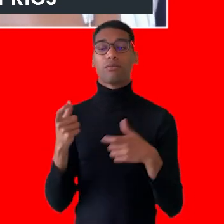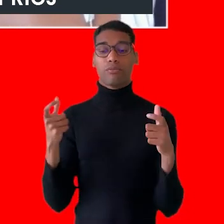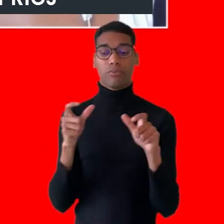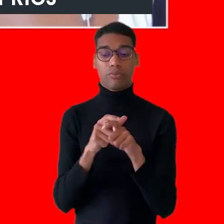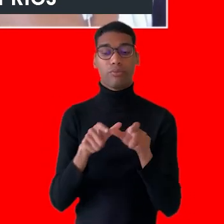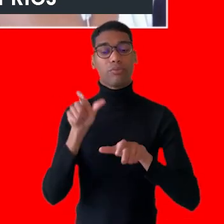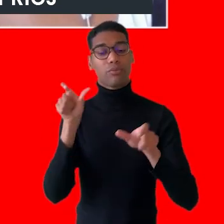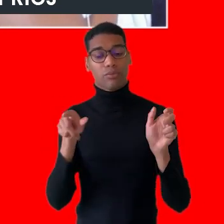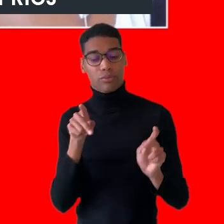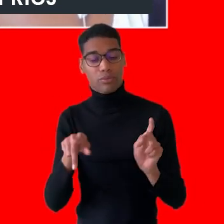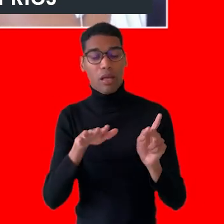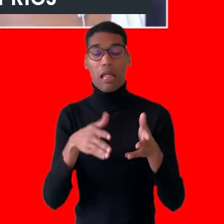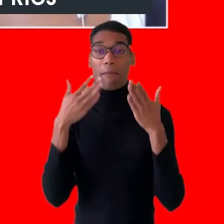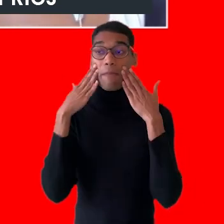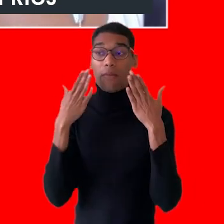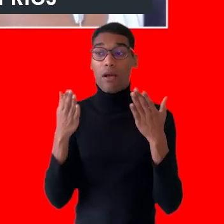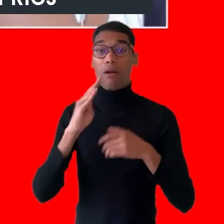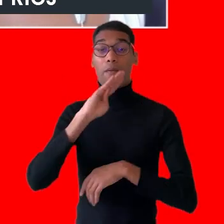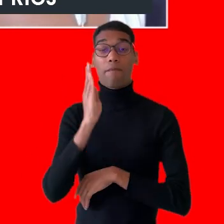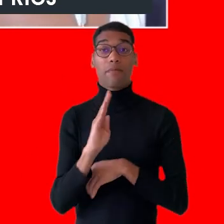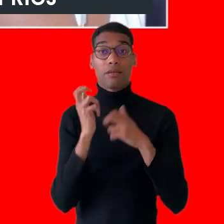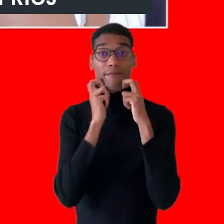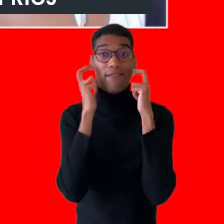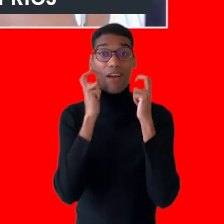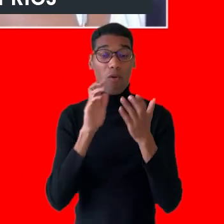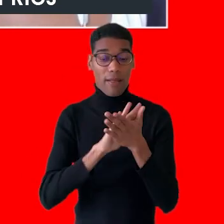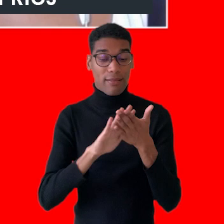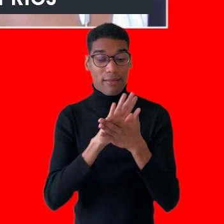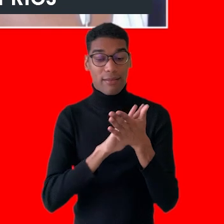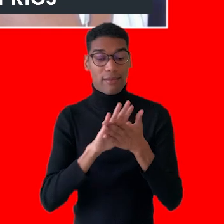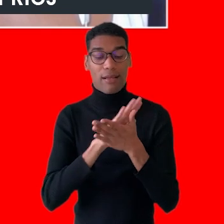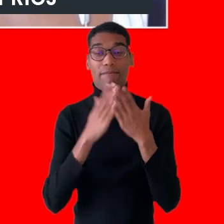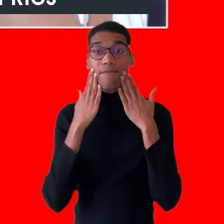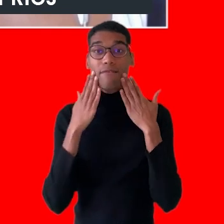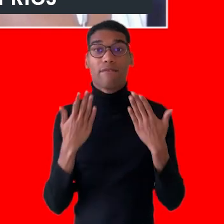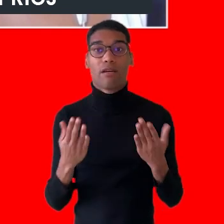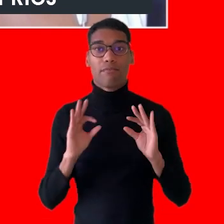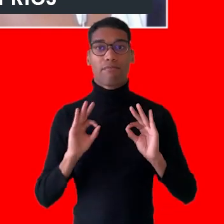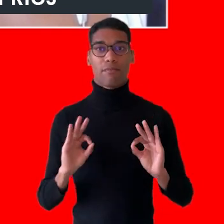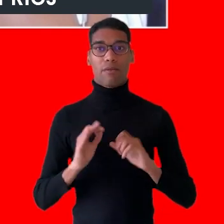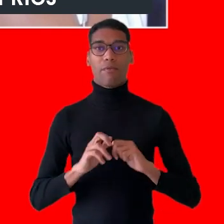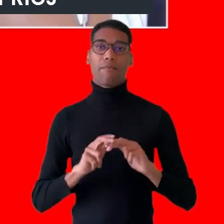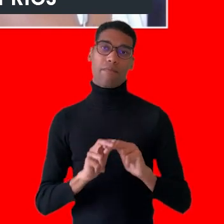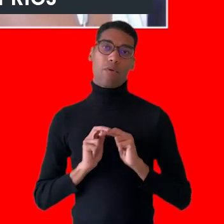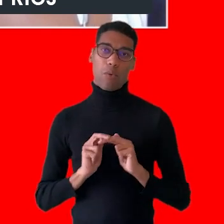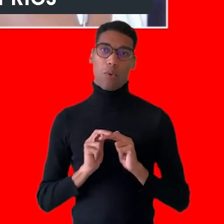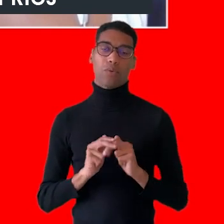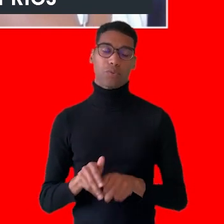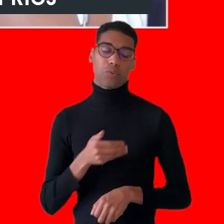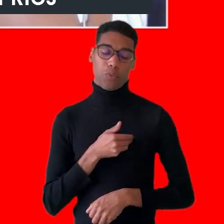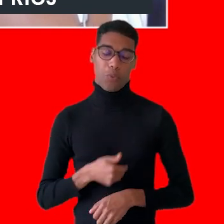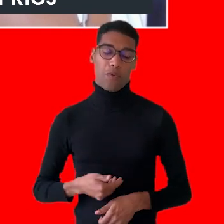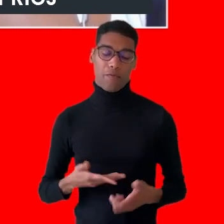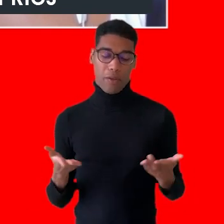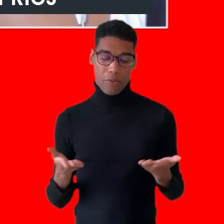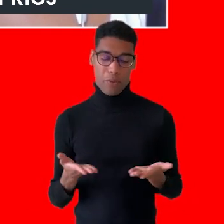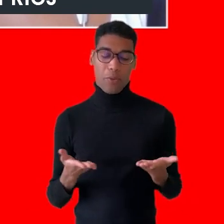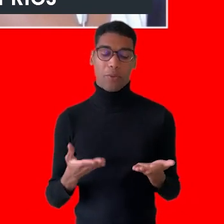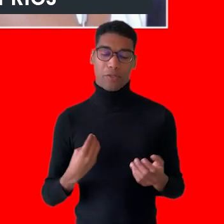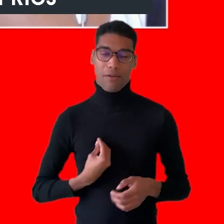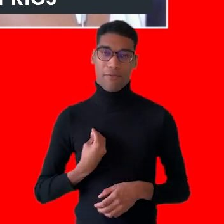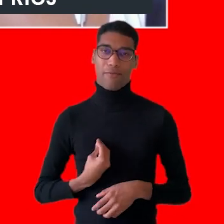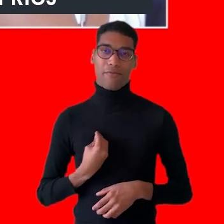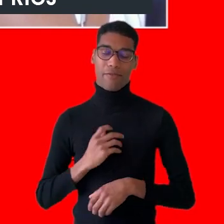povo. Sem vergonha nenhuma, o Brasil não tem vergonha de dizer o que é atualmente por conta do governo que a gente